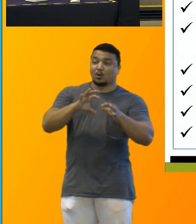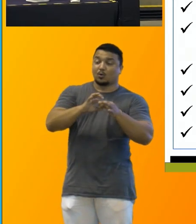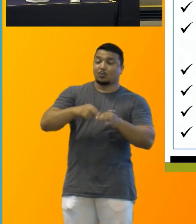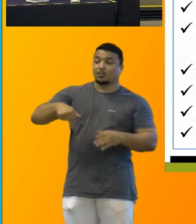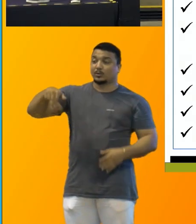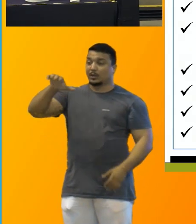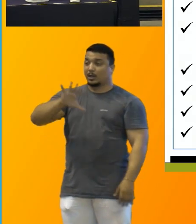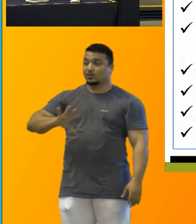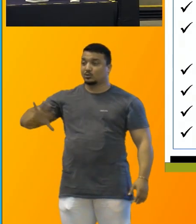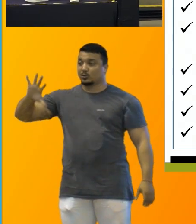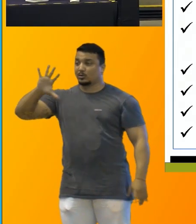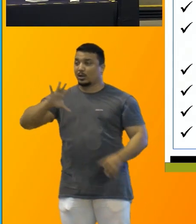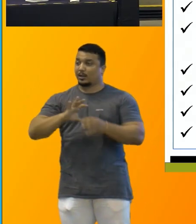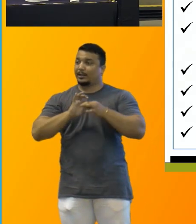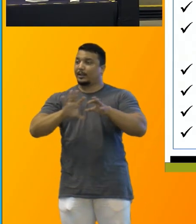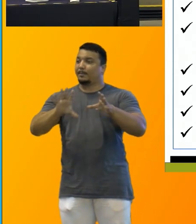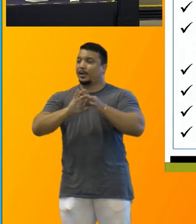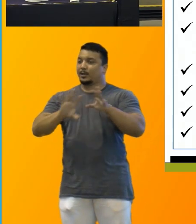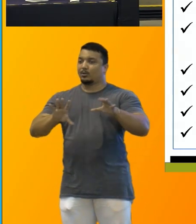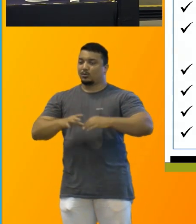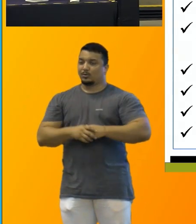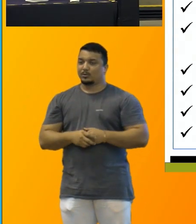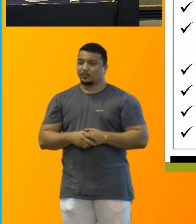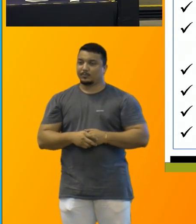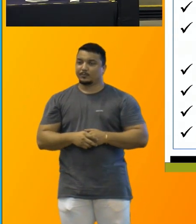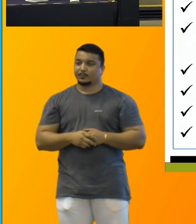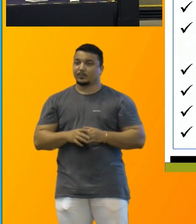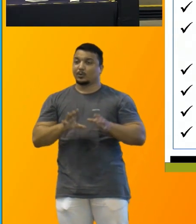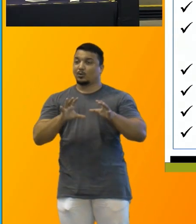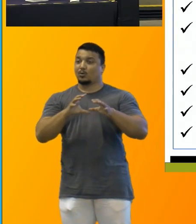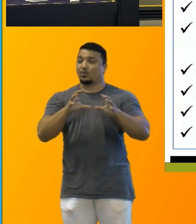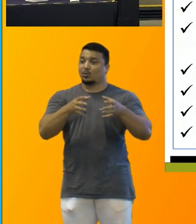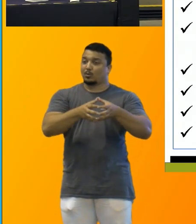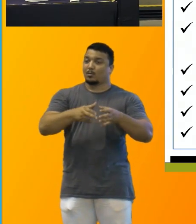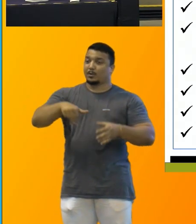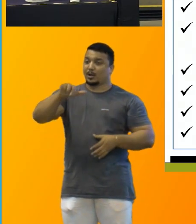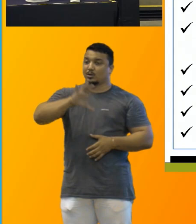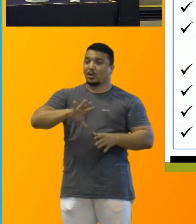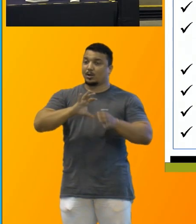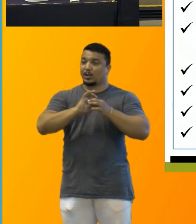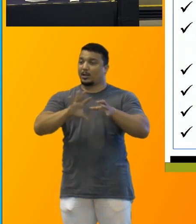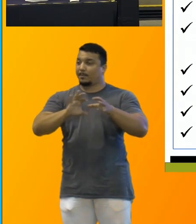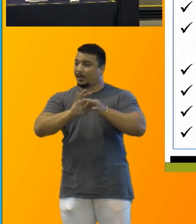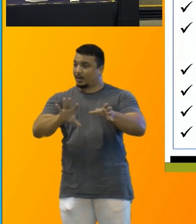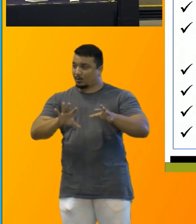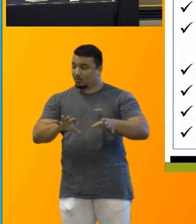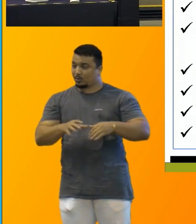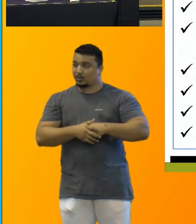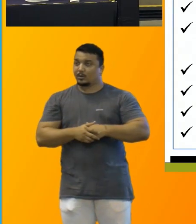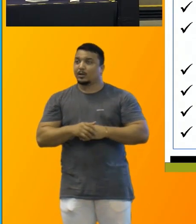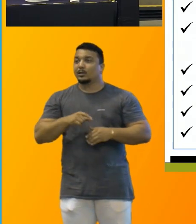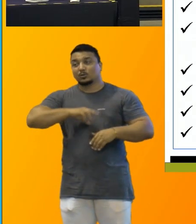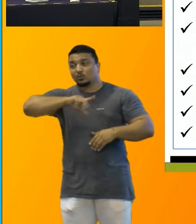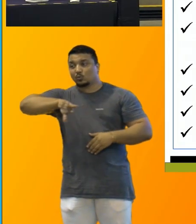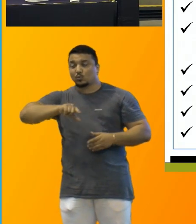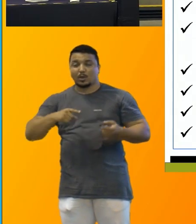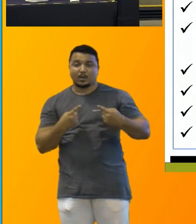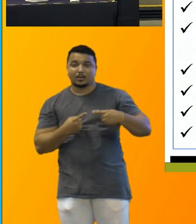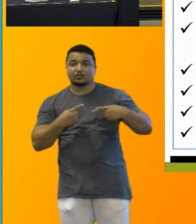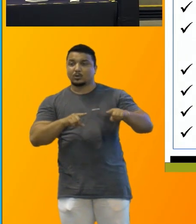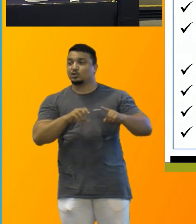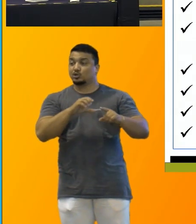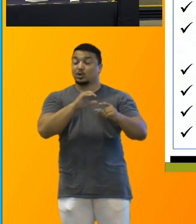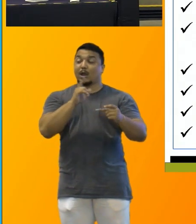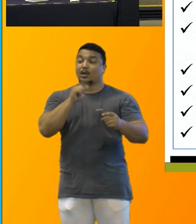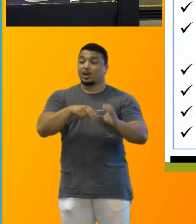Nacional Libertadora. Aliança Nacional Libertadora. Ela não é necessariamente